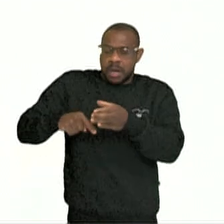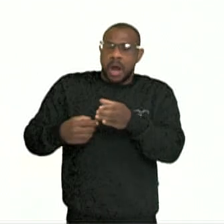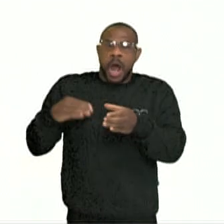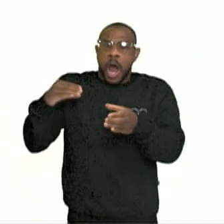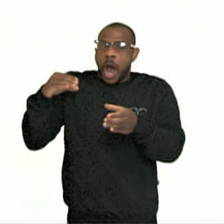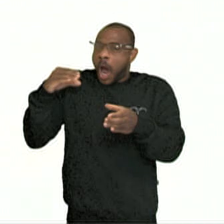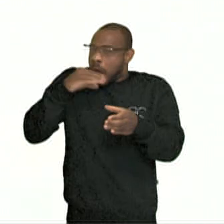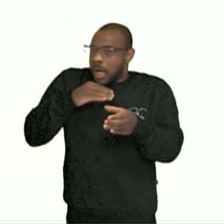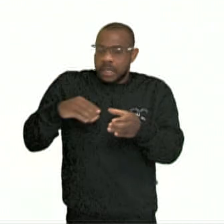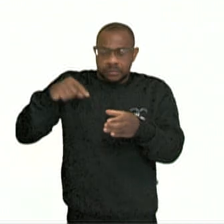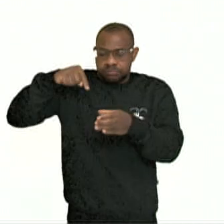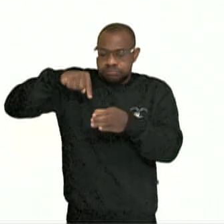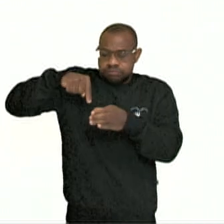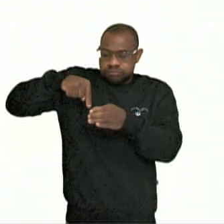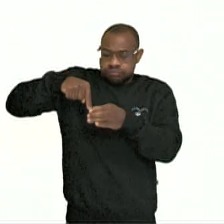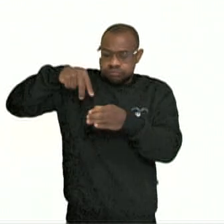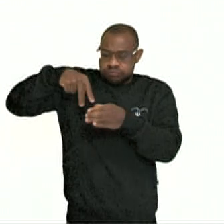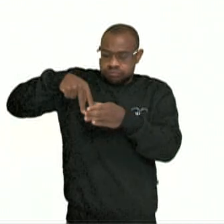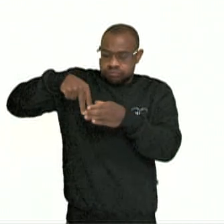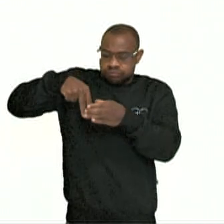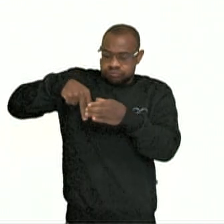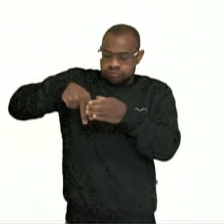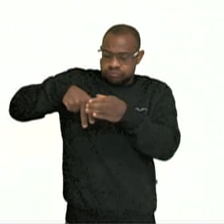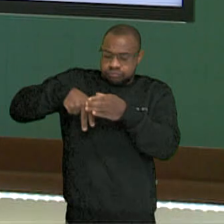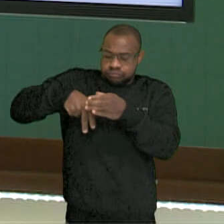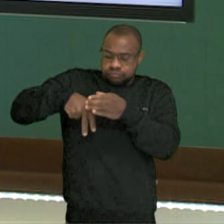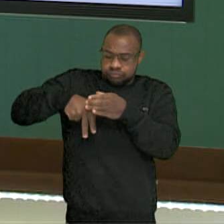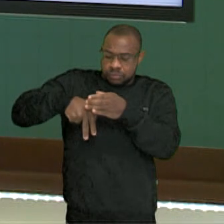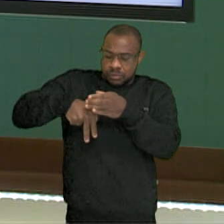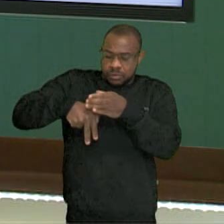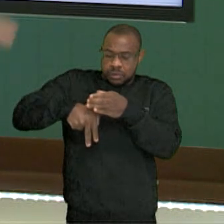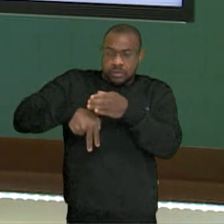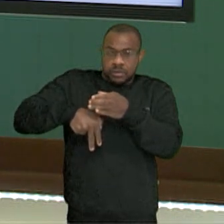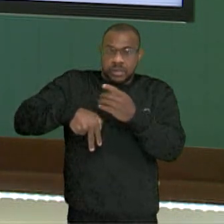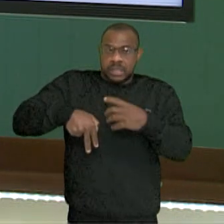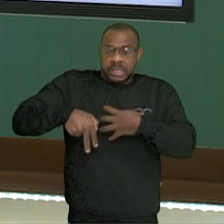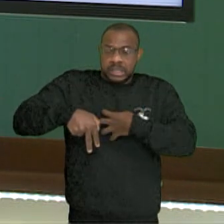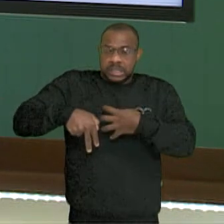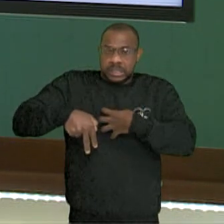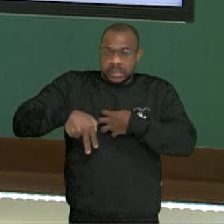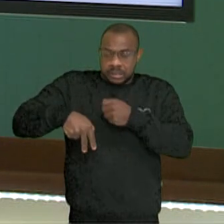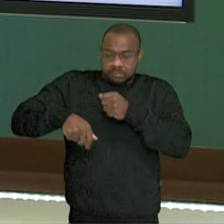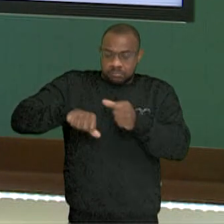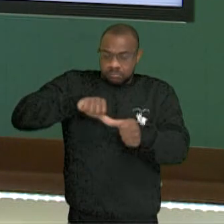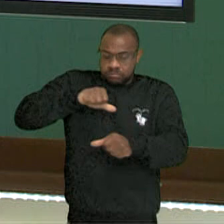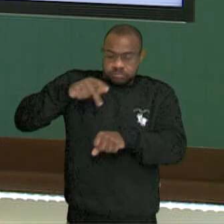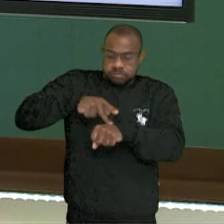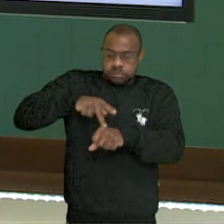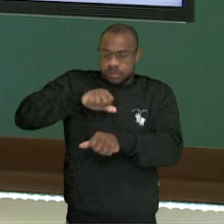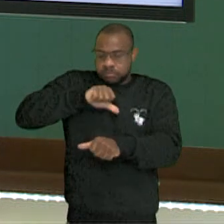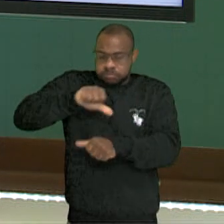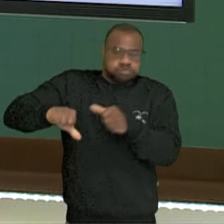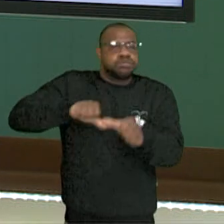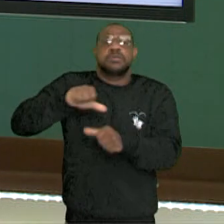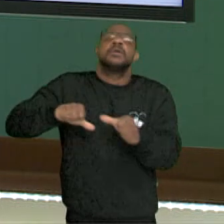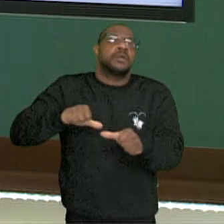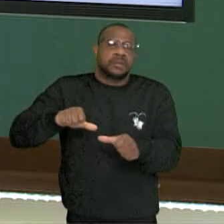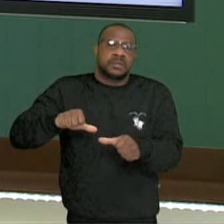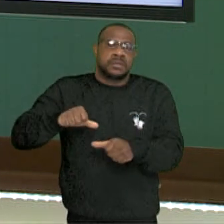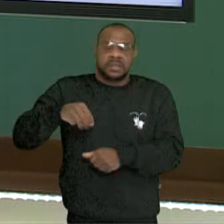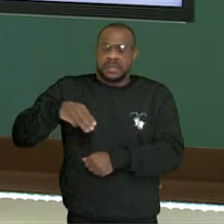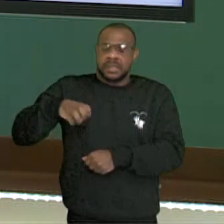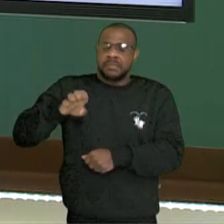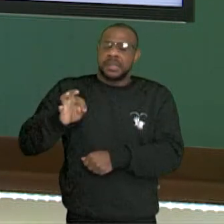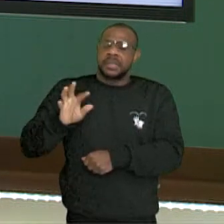origem, que pode ser sedimentar ou magmática, se transforme em